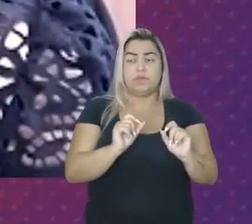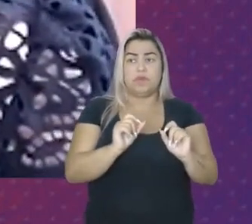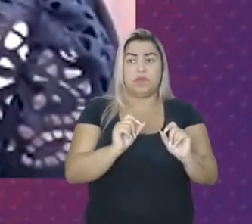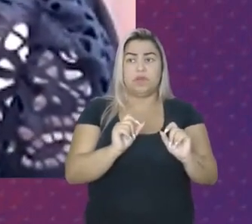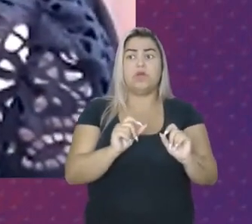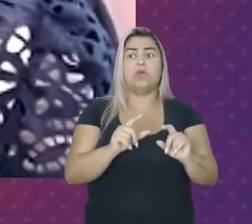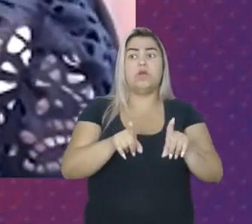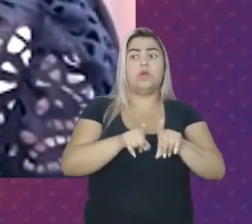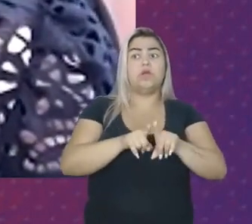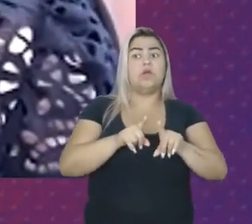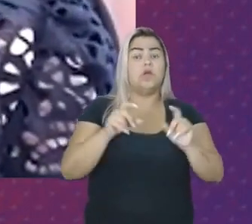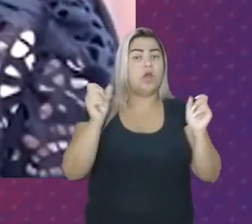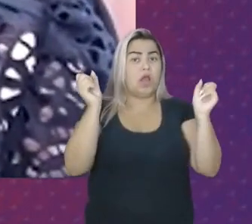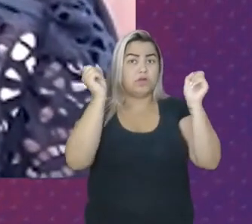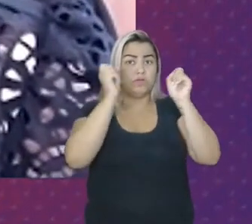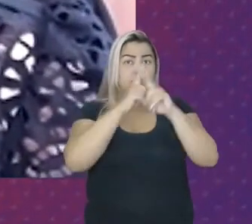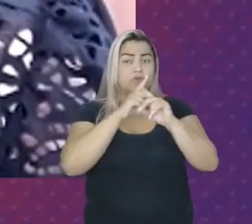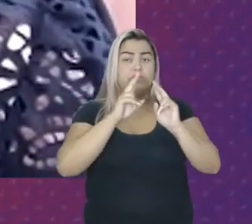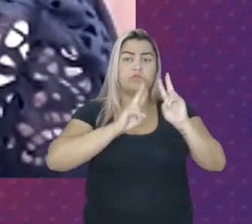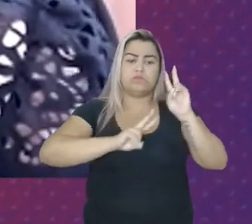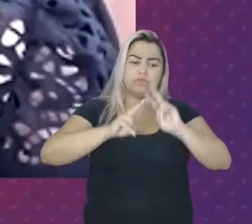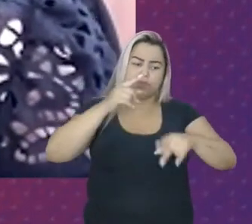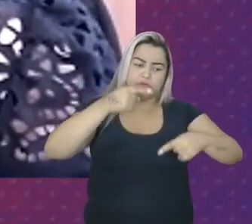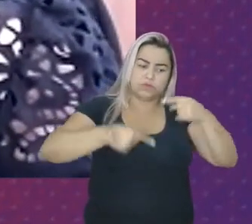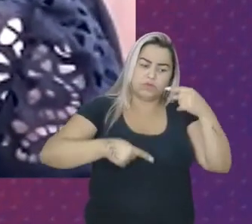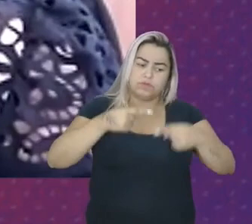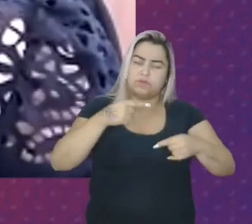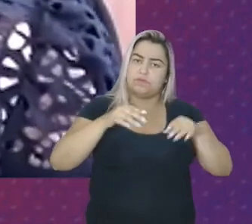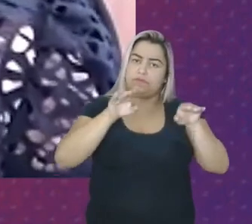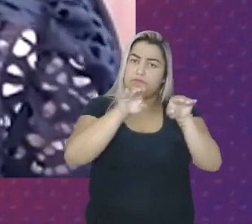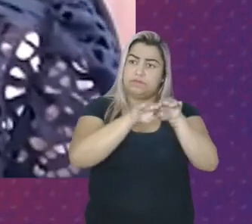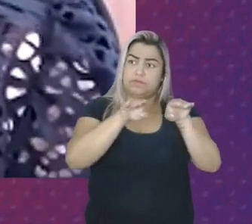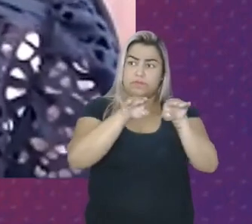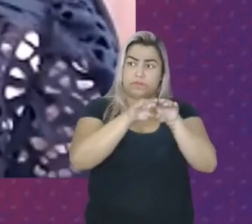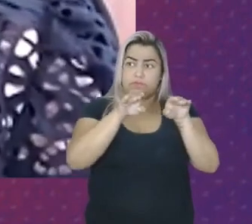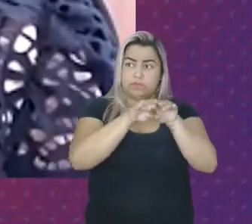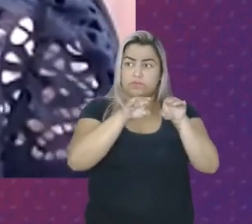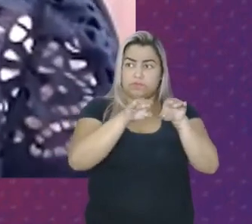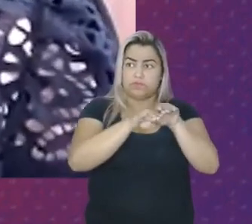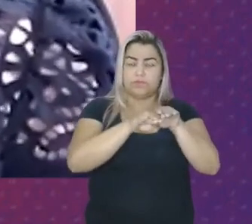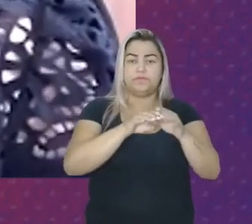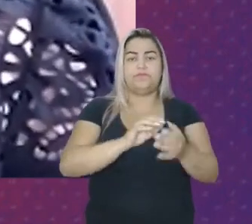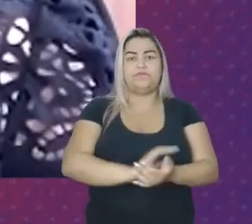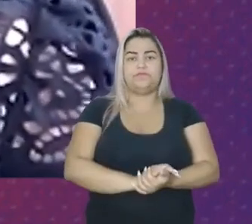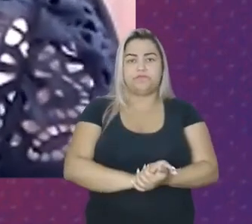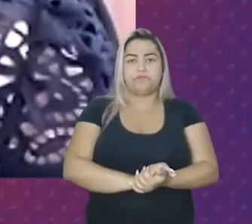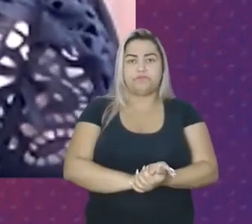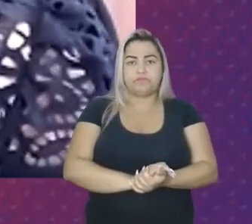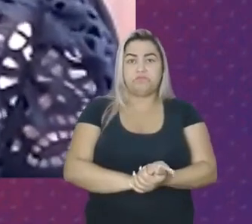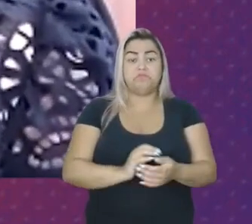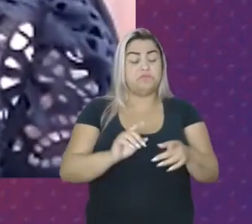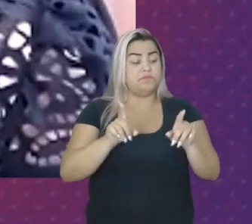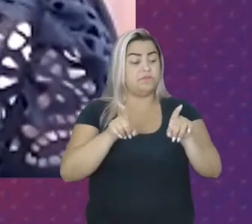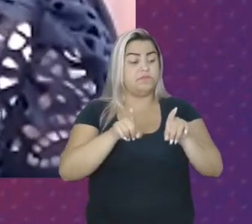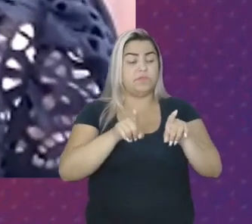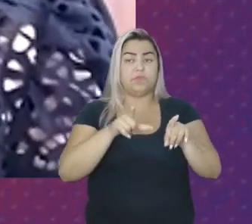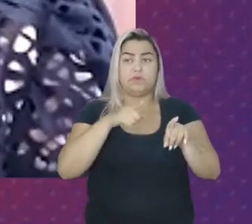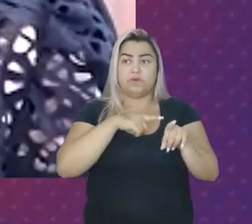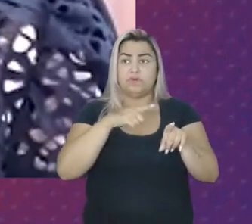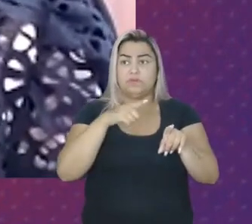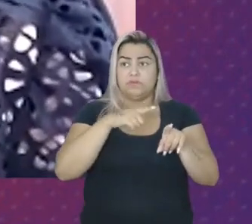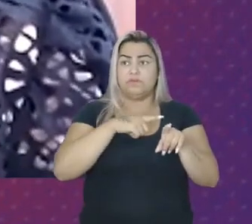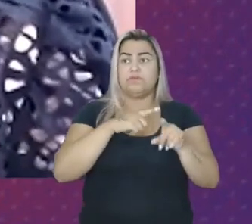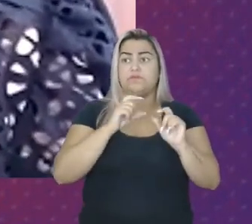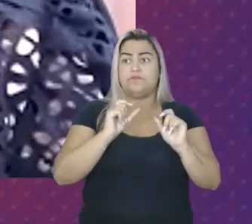a dificuldade de ver as políticas de igualdade sendo implementadas. Nós estamos também